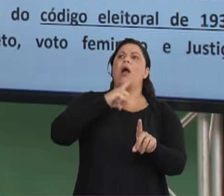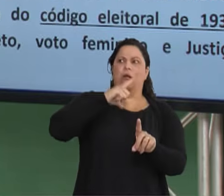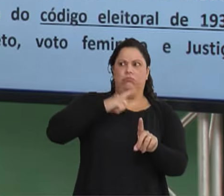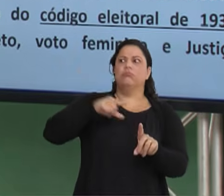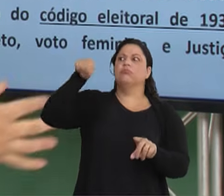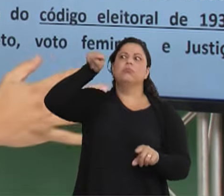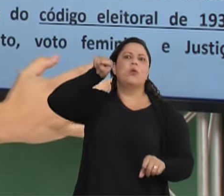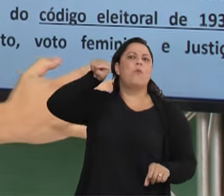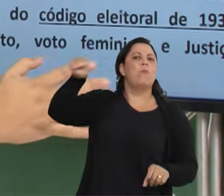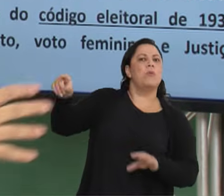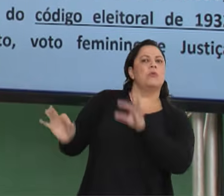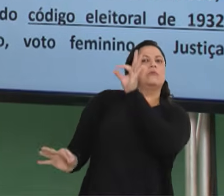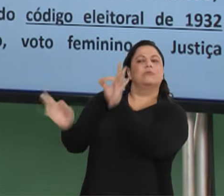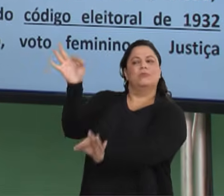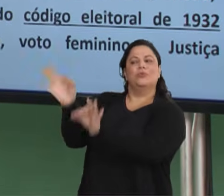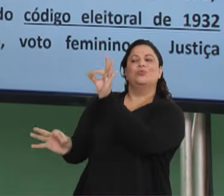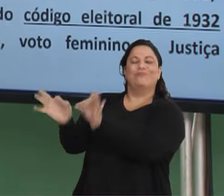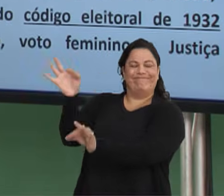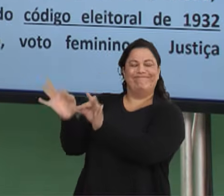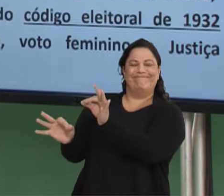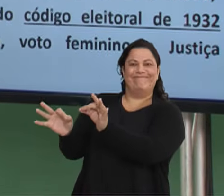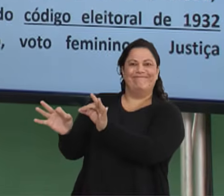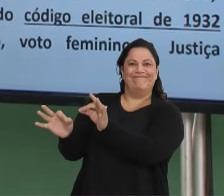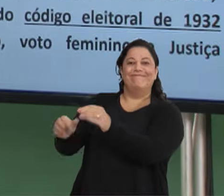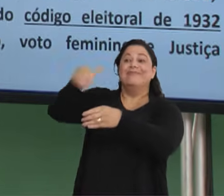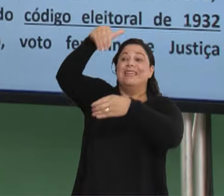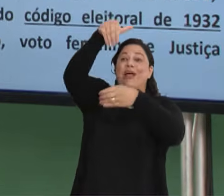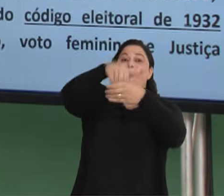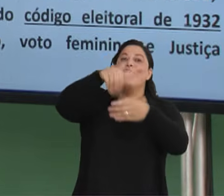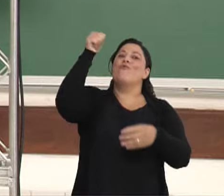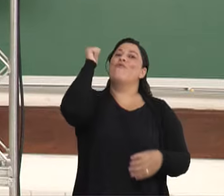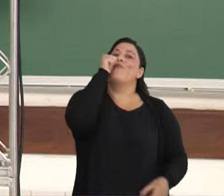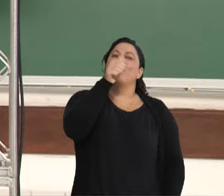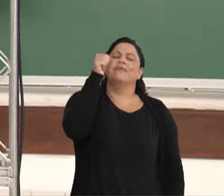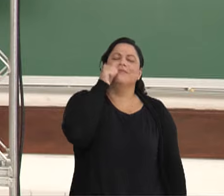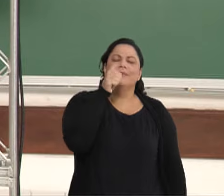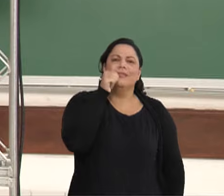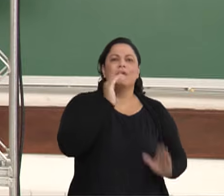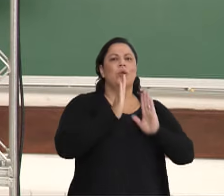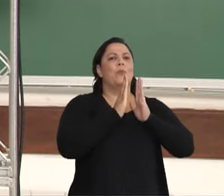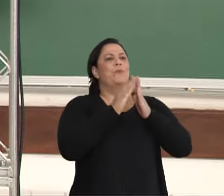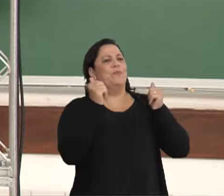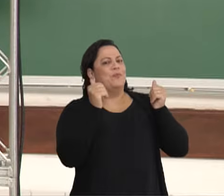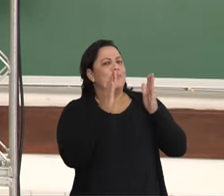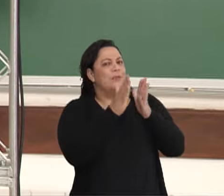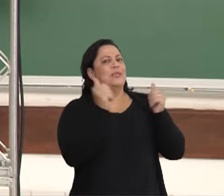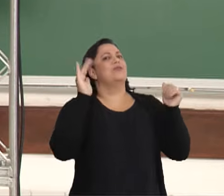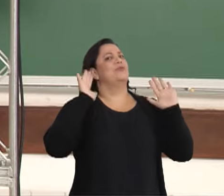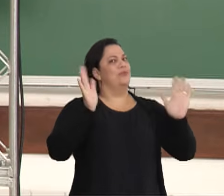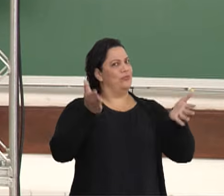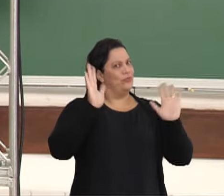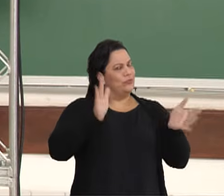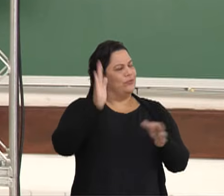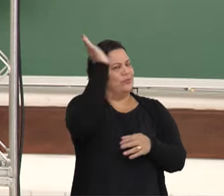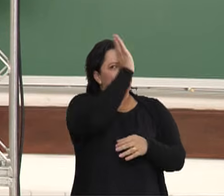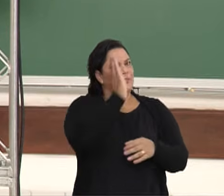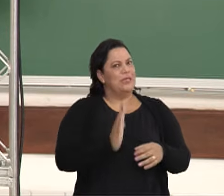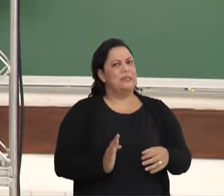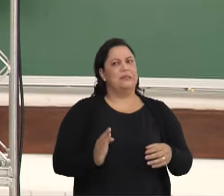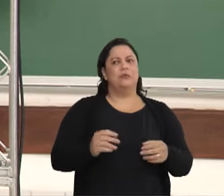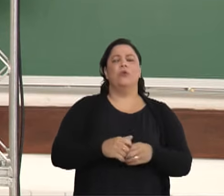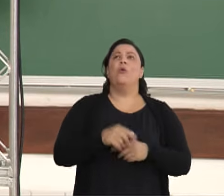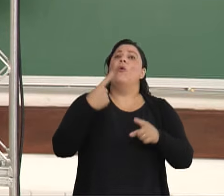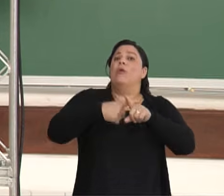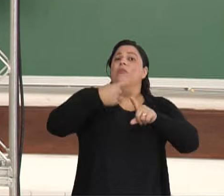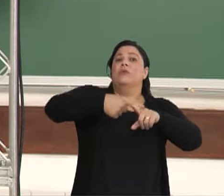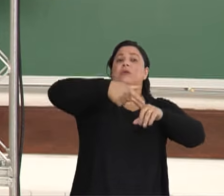isso. E ainda o voto feminino, um pedido que já era nacional e que vários países do mundo já adotavam